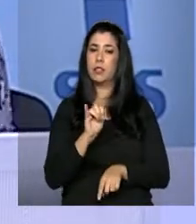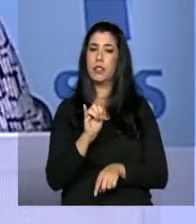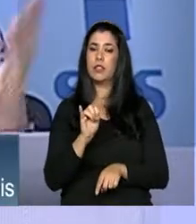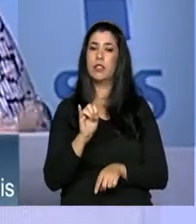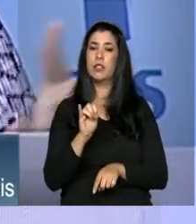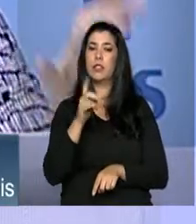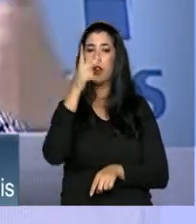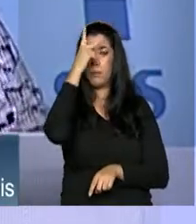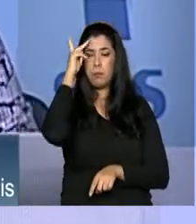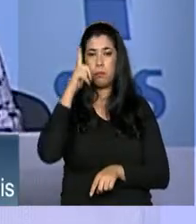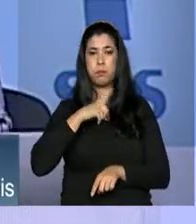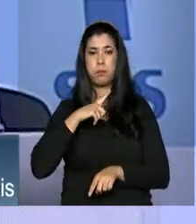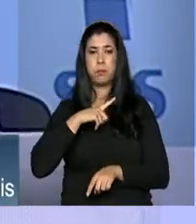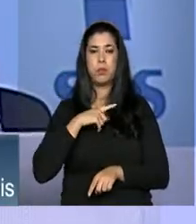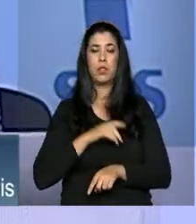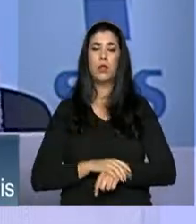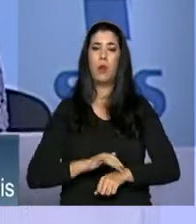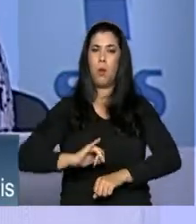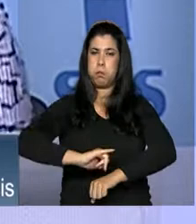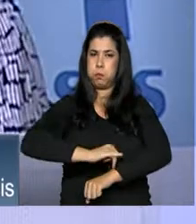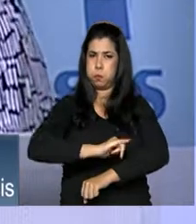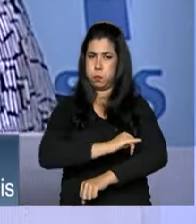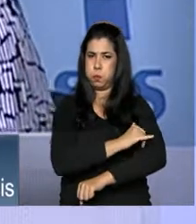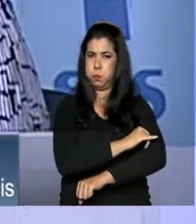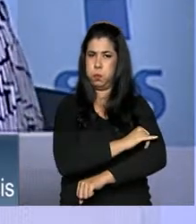se ganha peso, de fato,